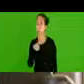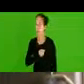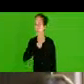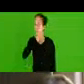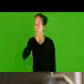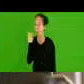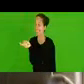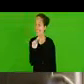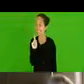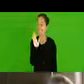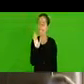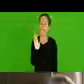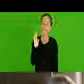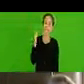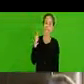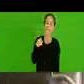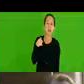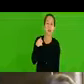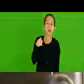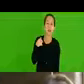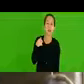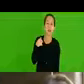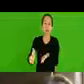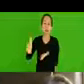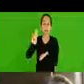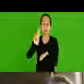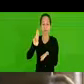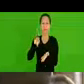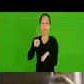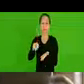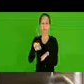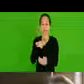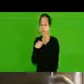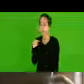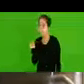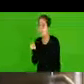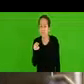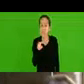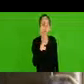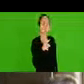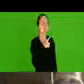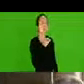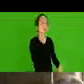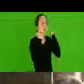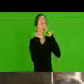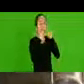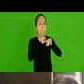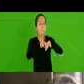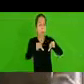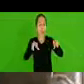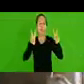dizer que eu entro na universidade exatamente com essa pujança de debate entre pesquisa